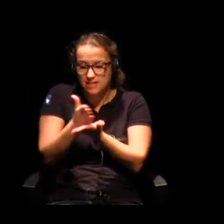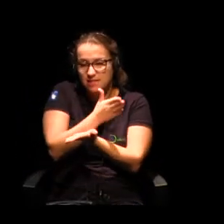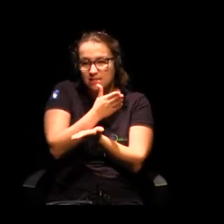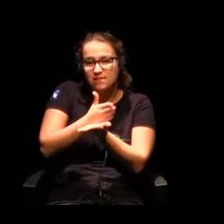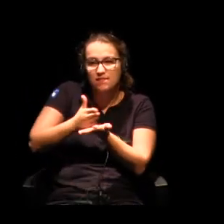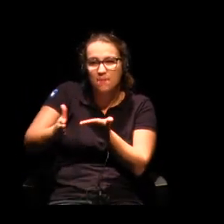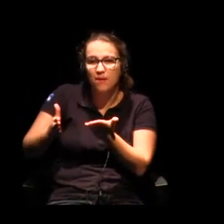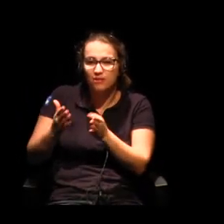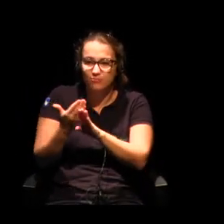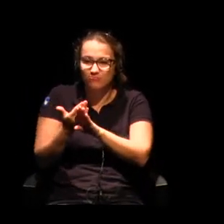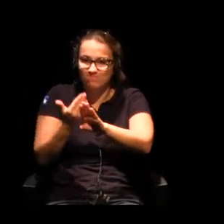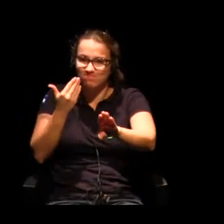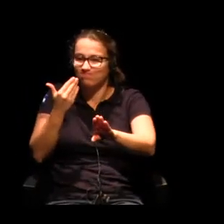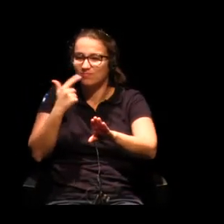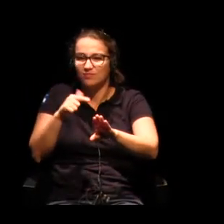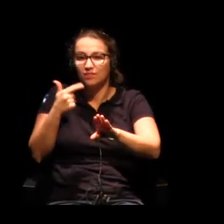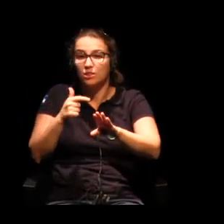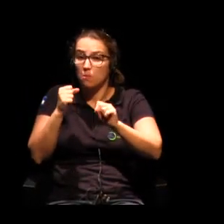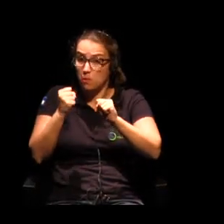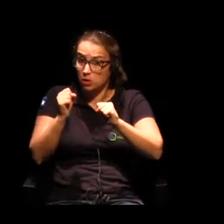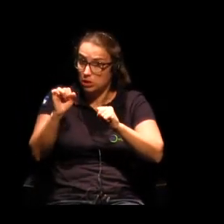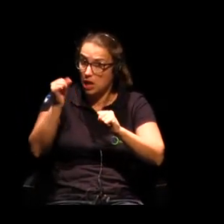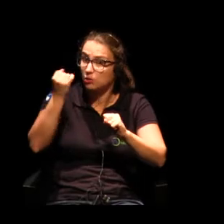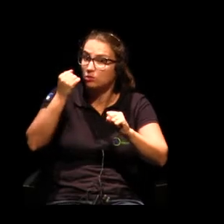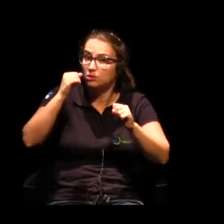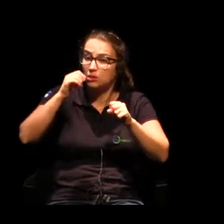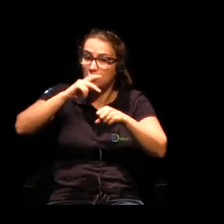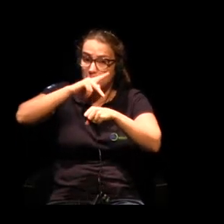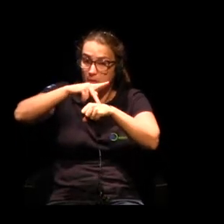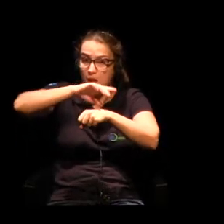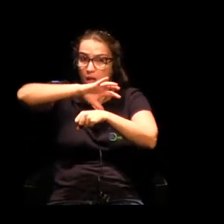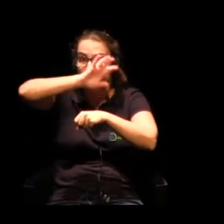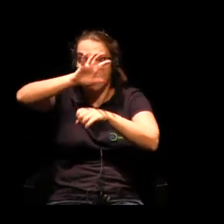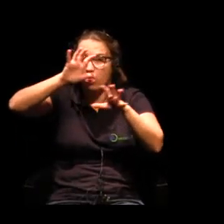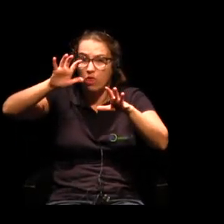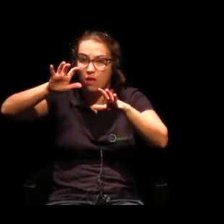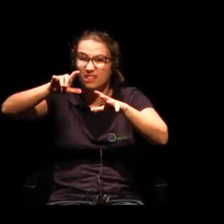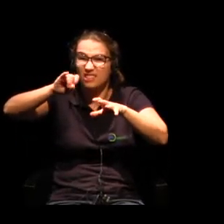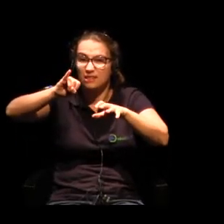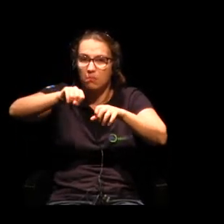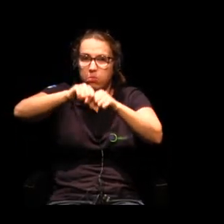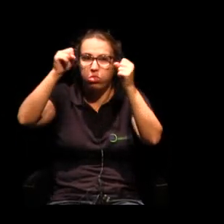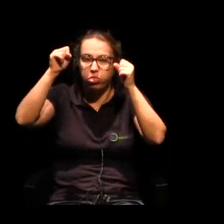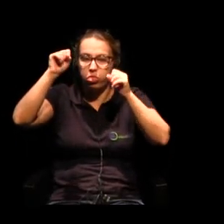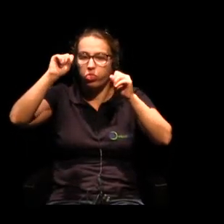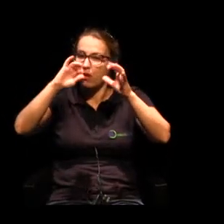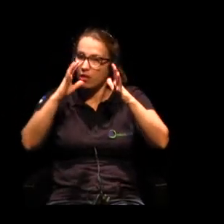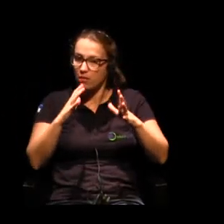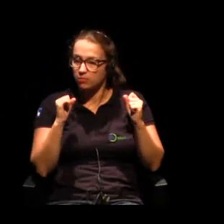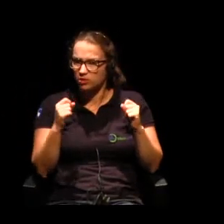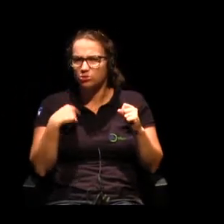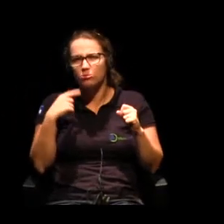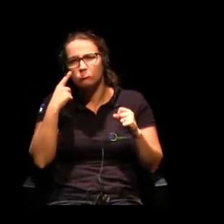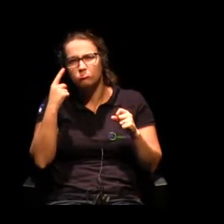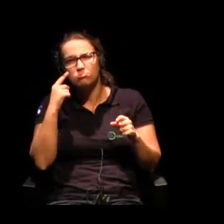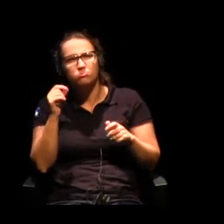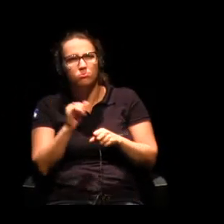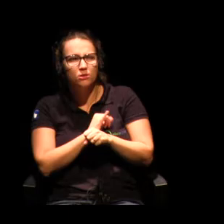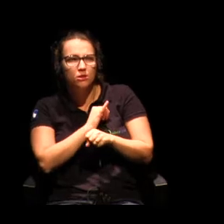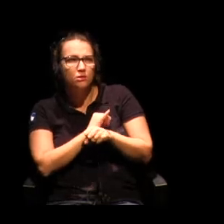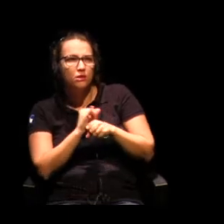não há uma separação desses dois, ou podemos ter um desastre ecológico que destruir essa